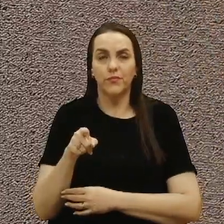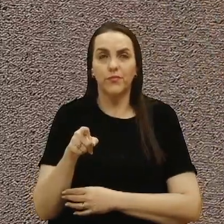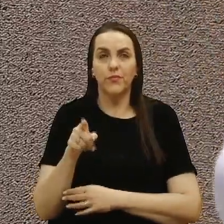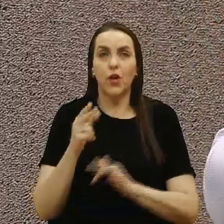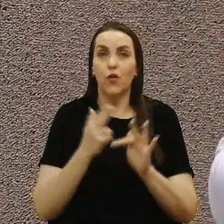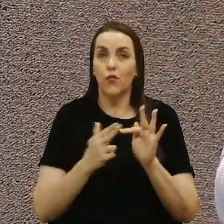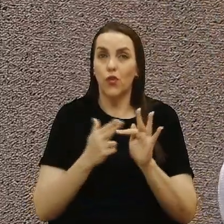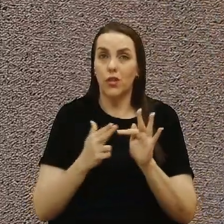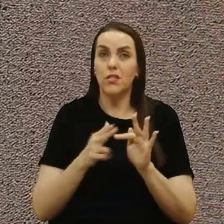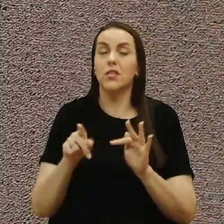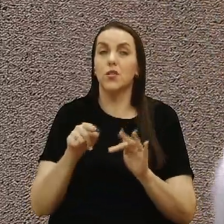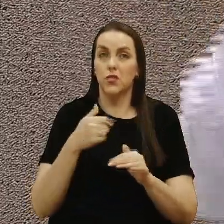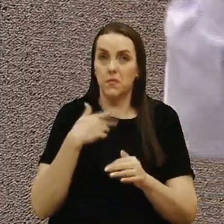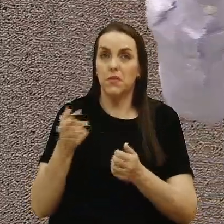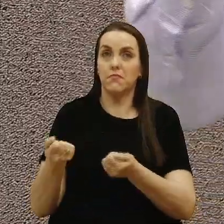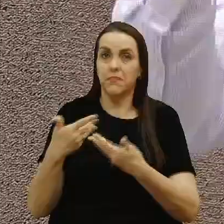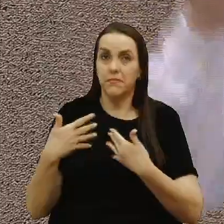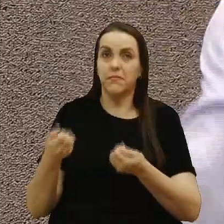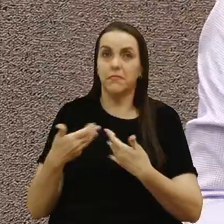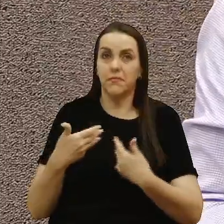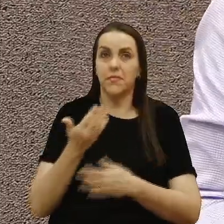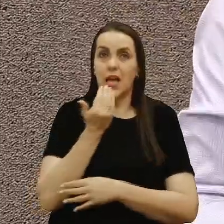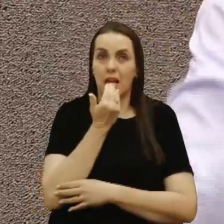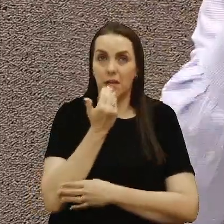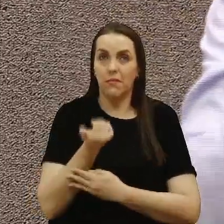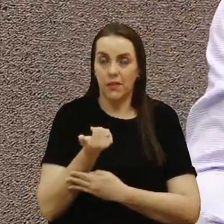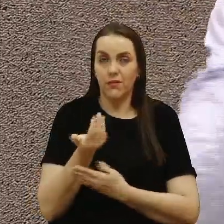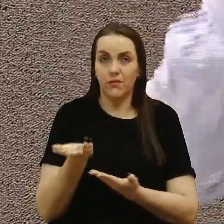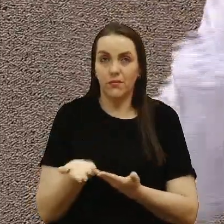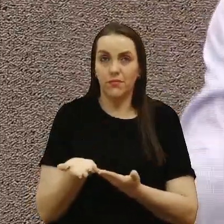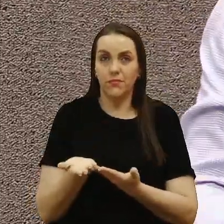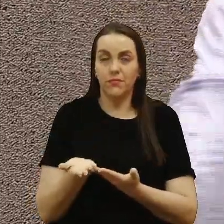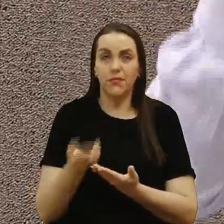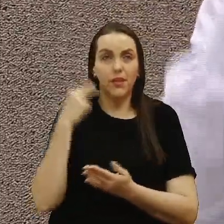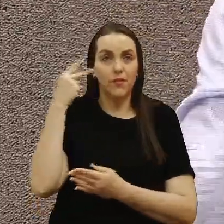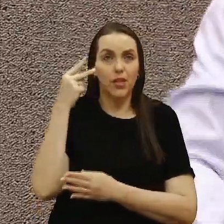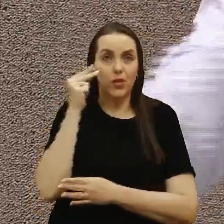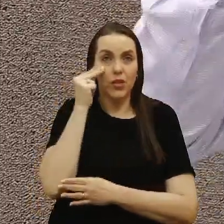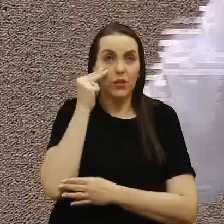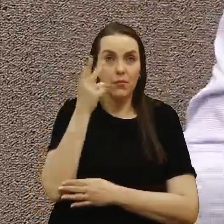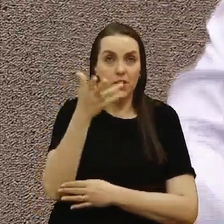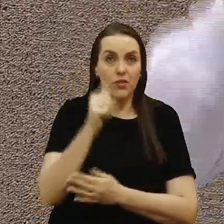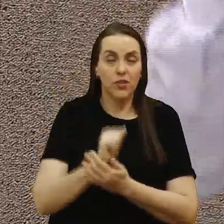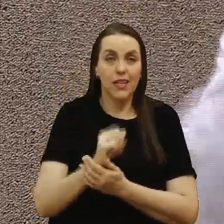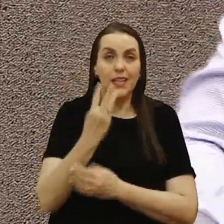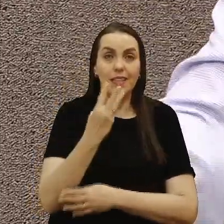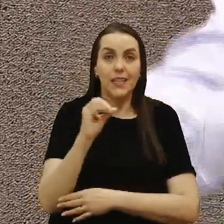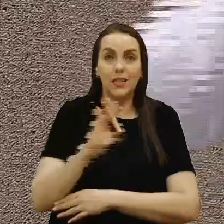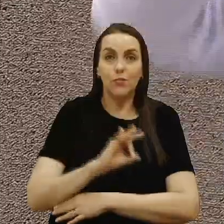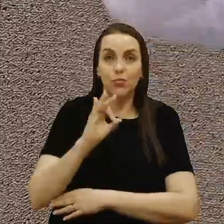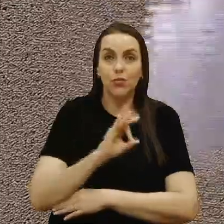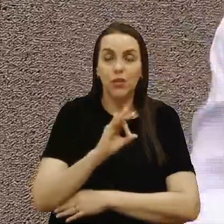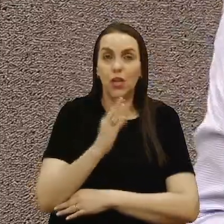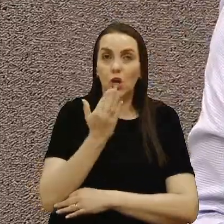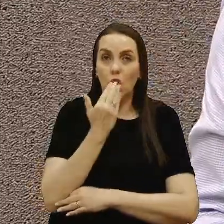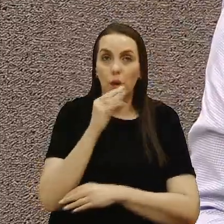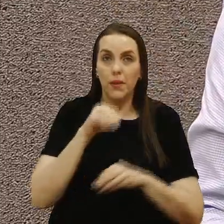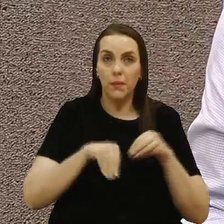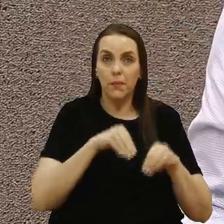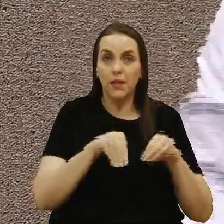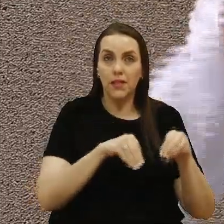fornecedores que me forneciam os alimentos, vereador Libardi, 30% da comida plantada em Caxias do Sul vai para o